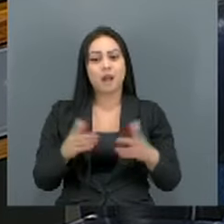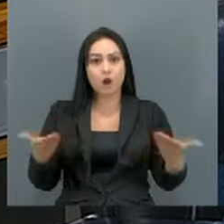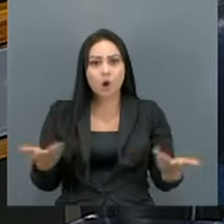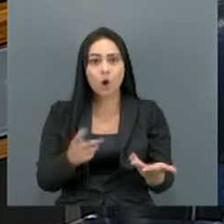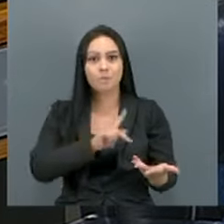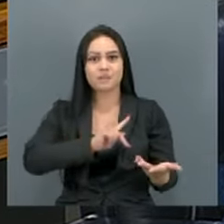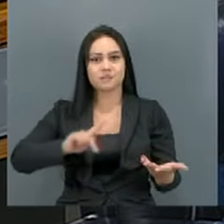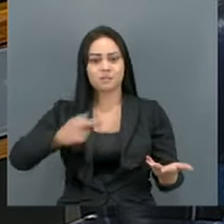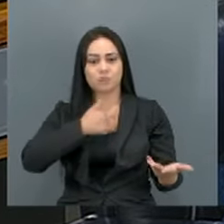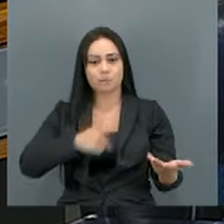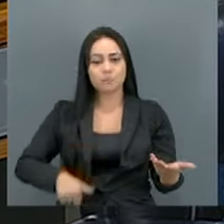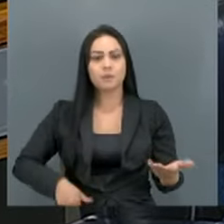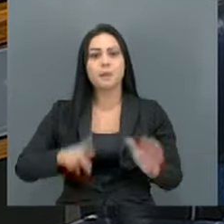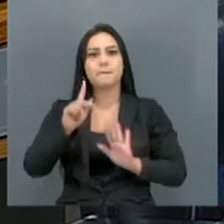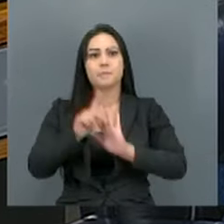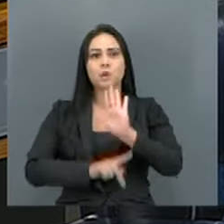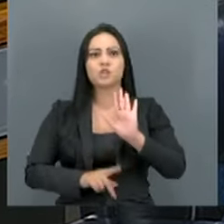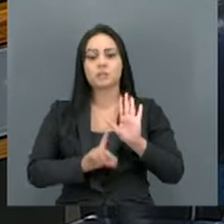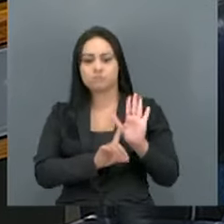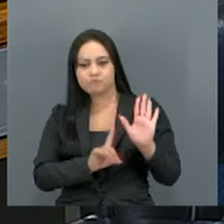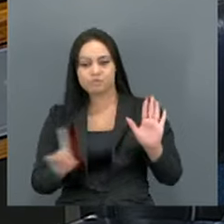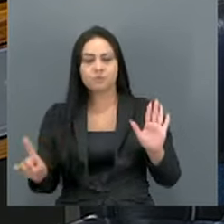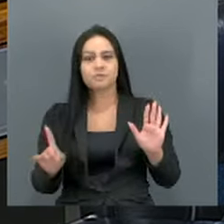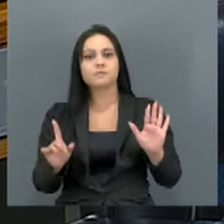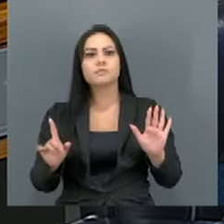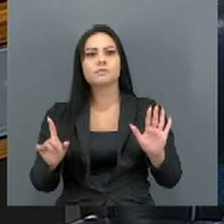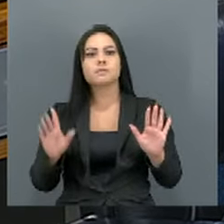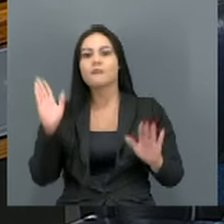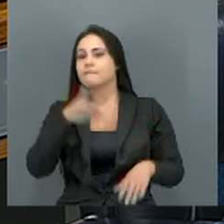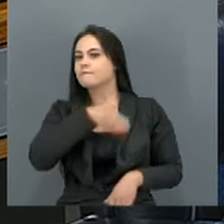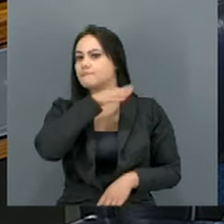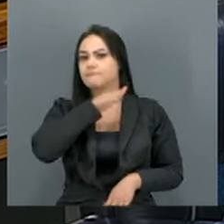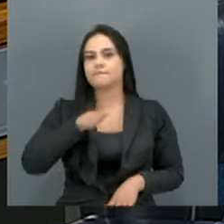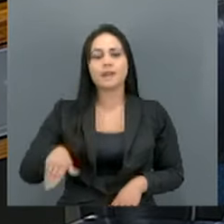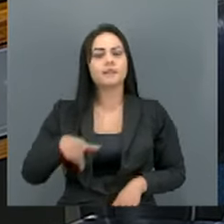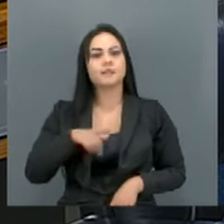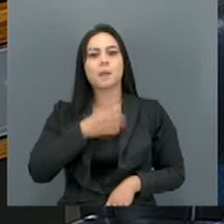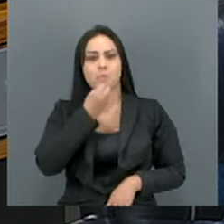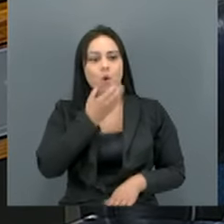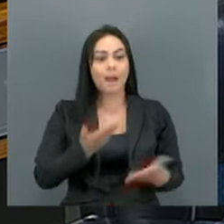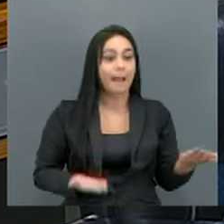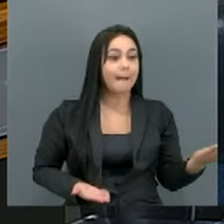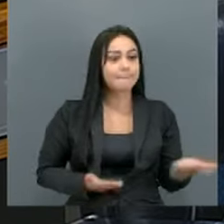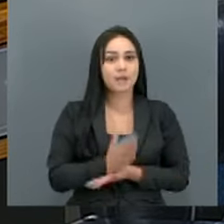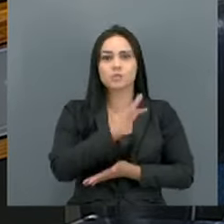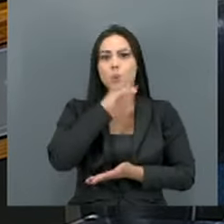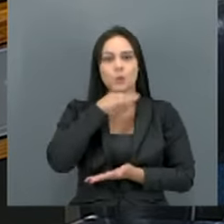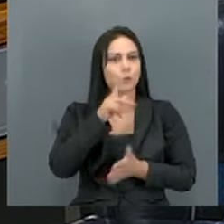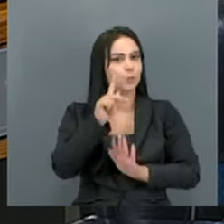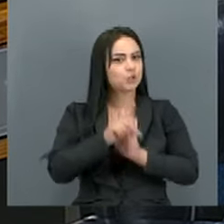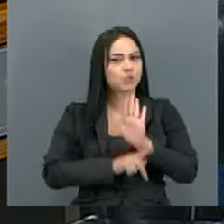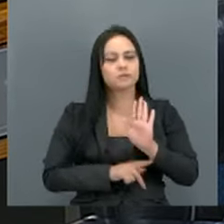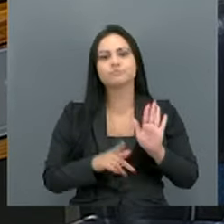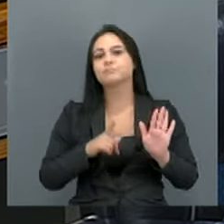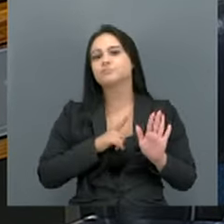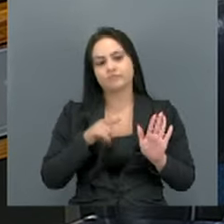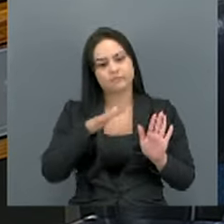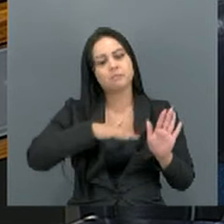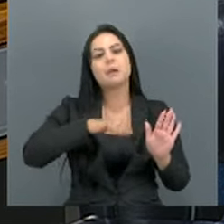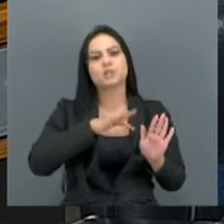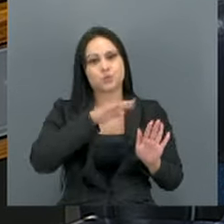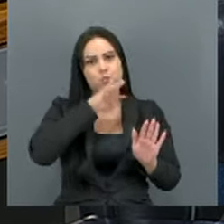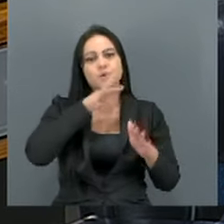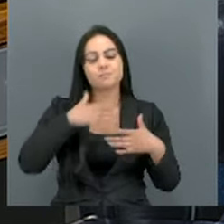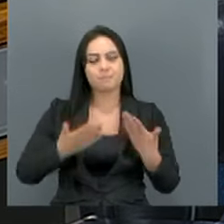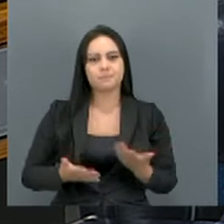da República, no projeto que saiu daqui, ele veta as partes boas e aprova as partes ruins do projeto, que o projeto tinha partes ruins.